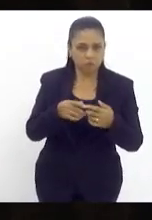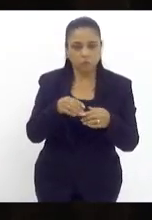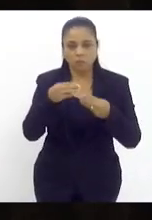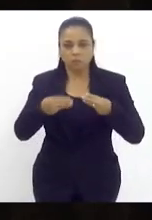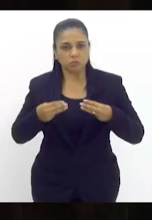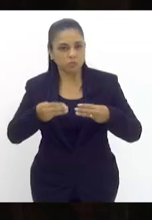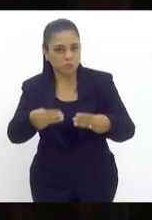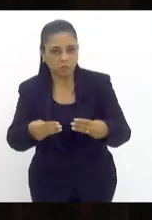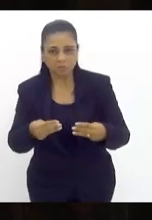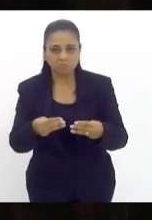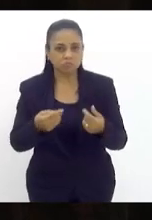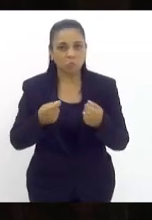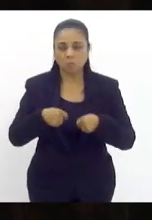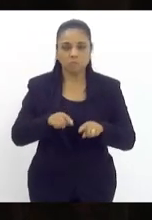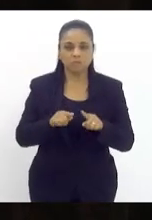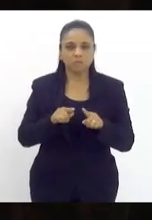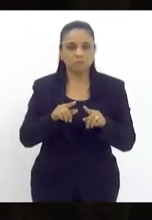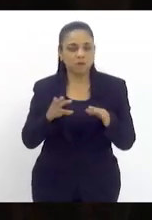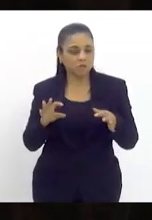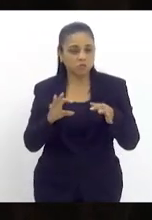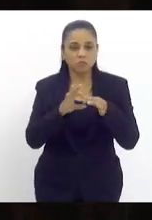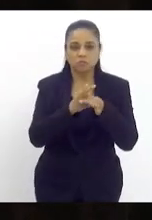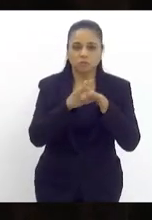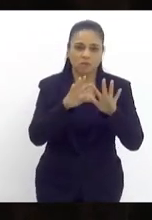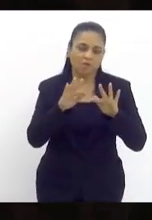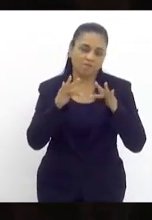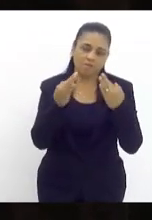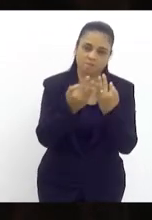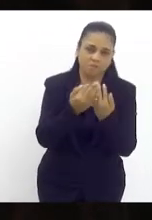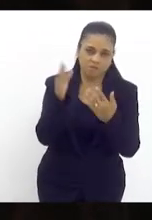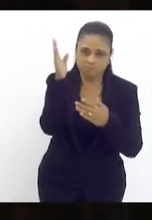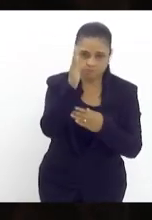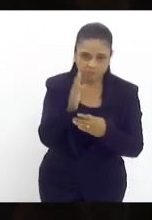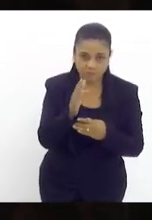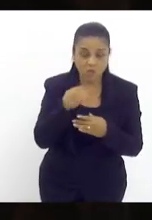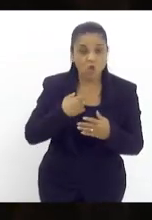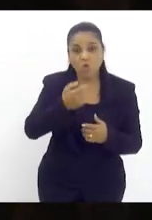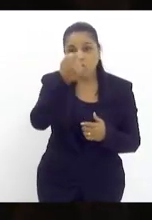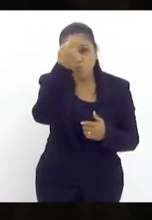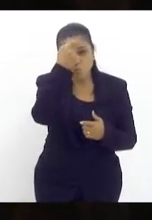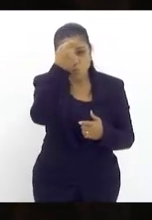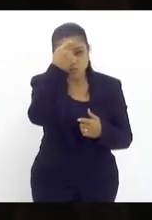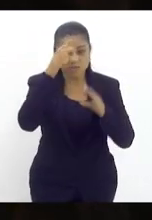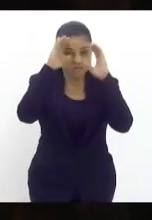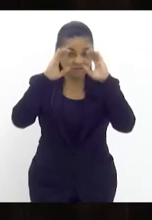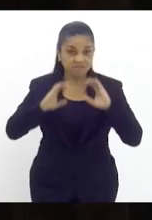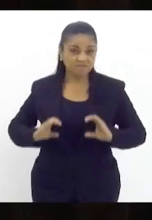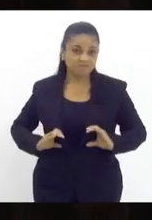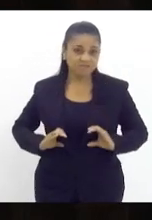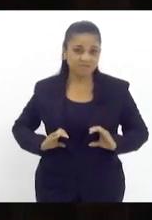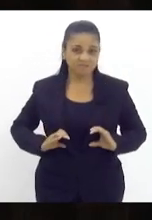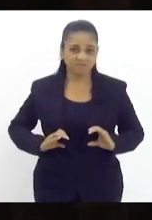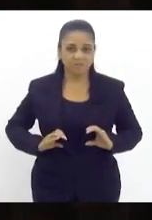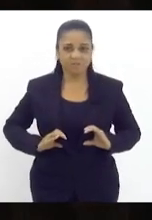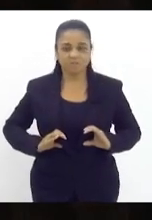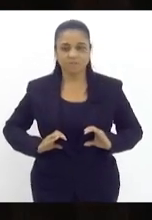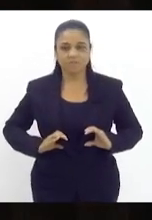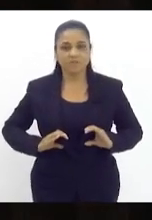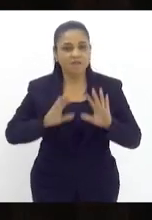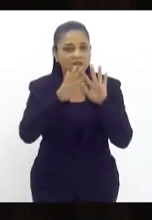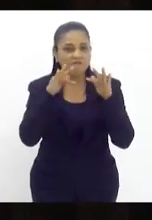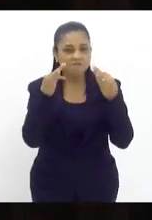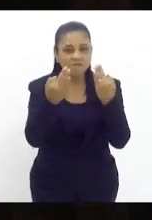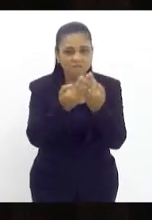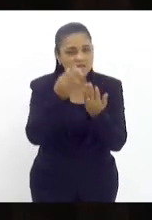Ministério, para lutar pela família brasileira. Isso é consciência de cidadã, porque a família,